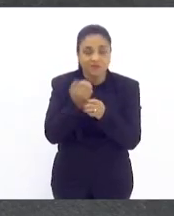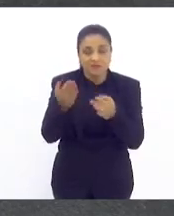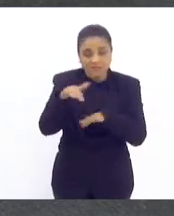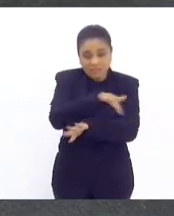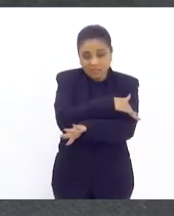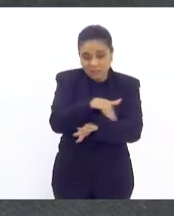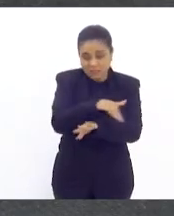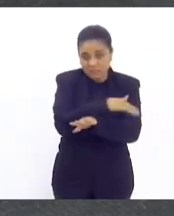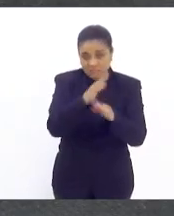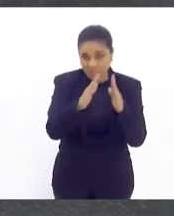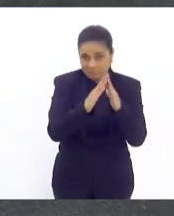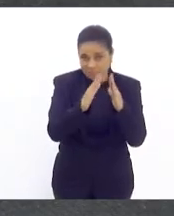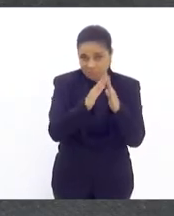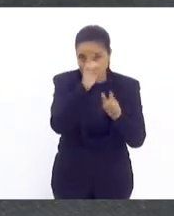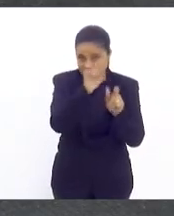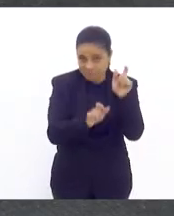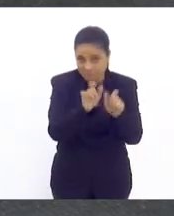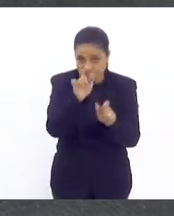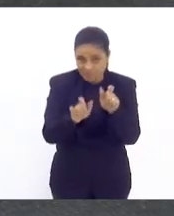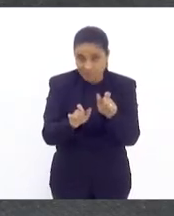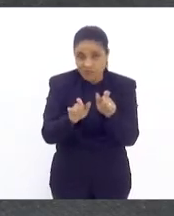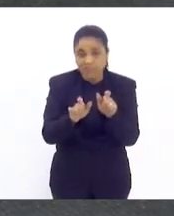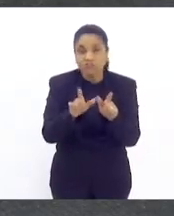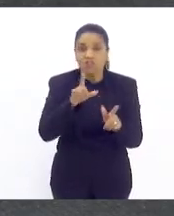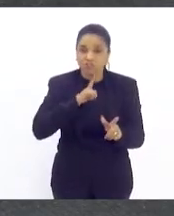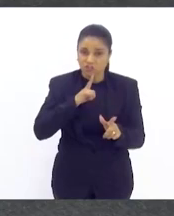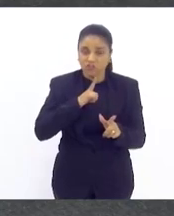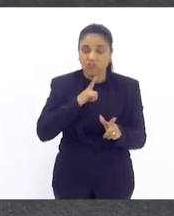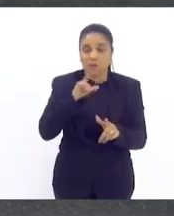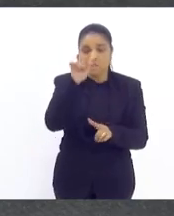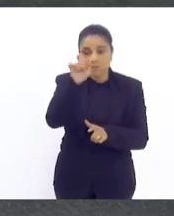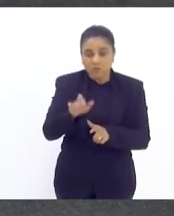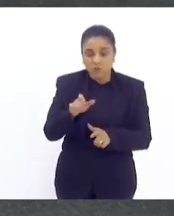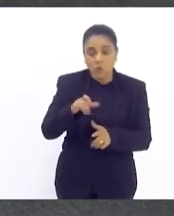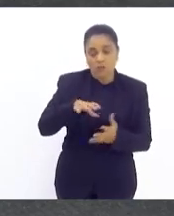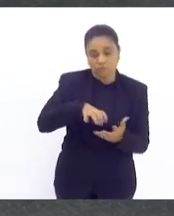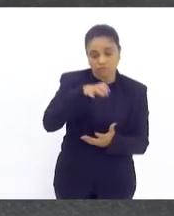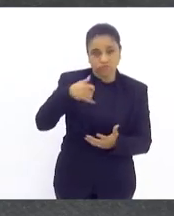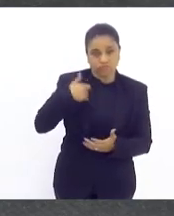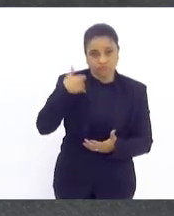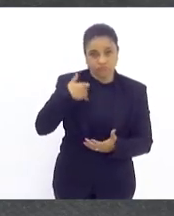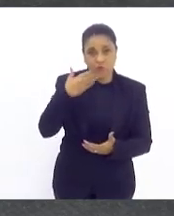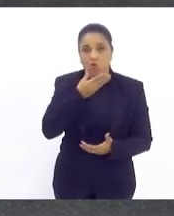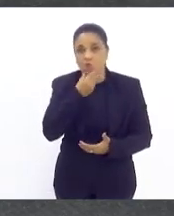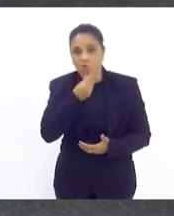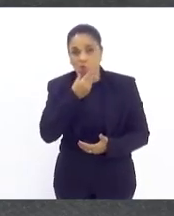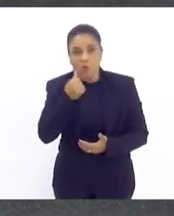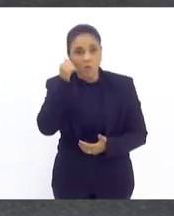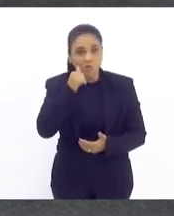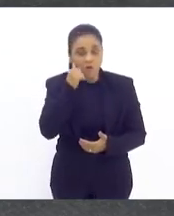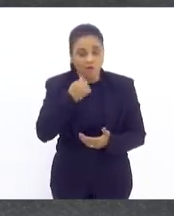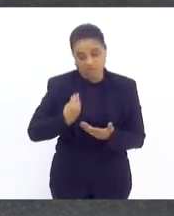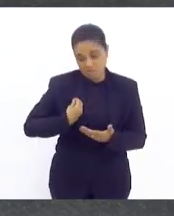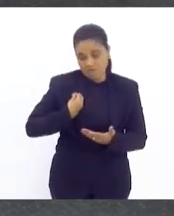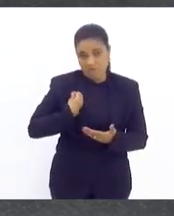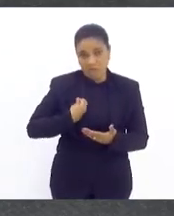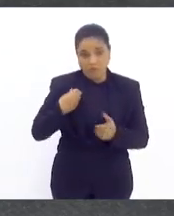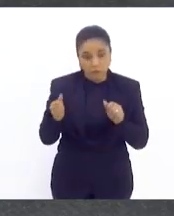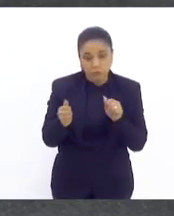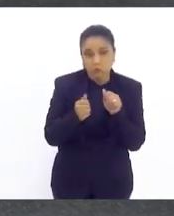de rua onde pessoas da terceira idade homens mulheres todos convivendo ali